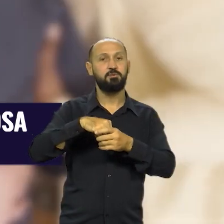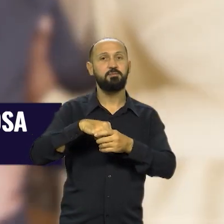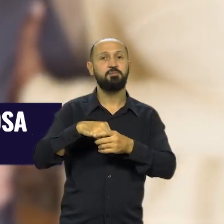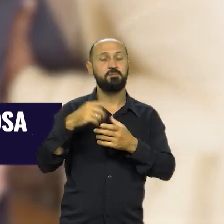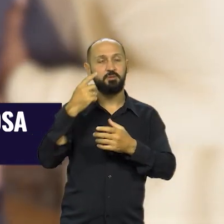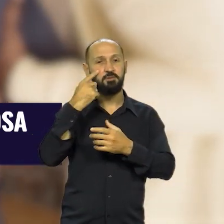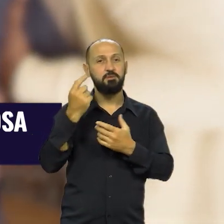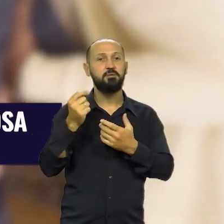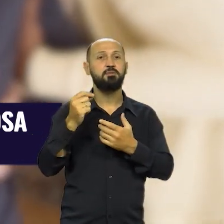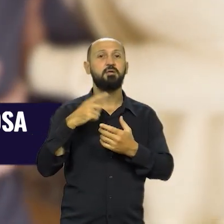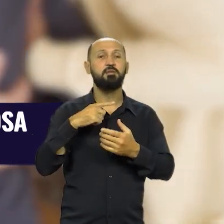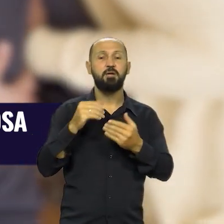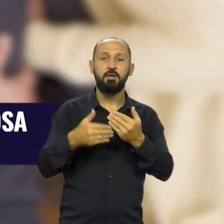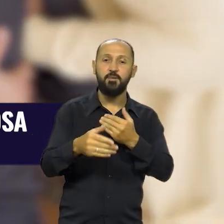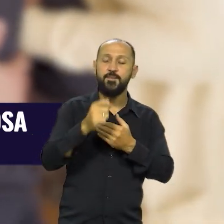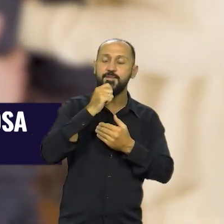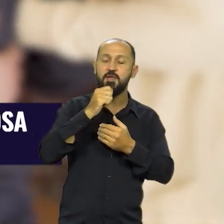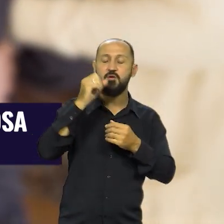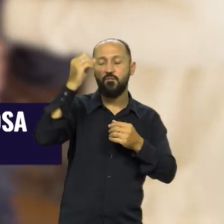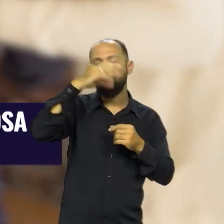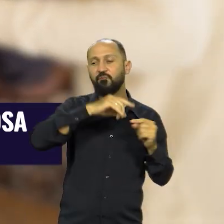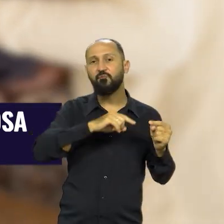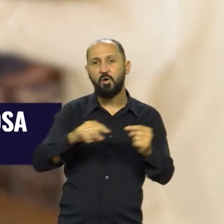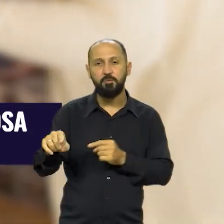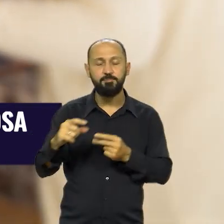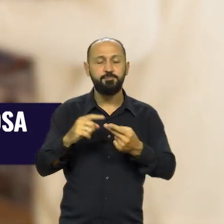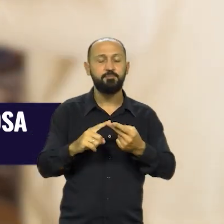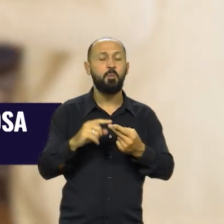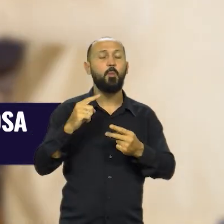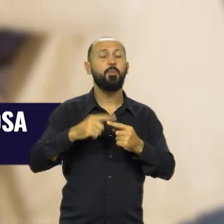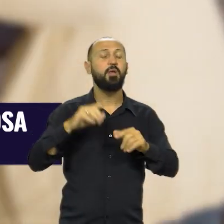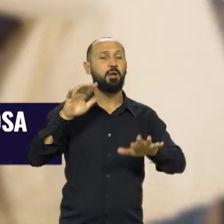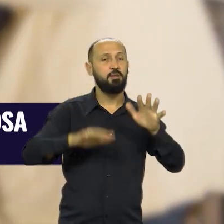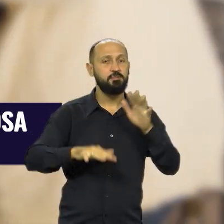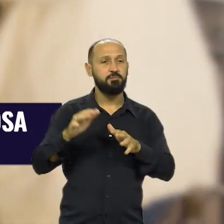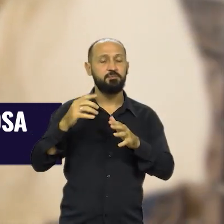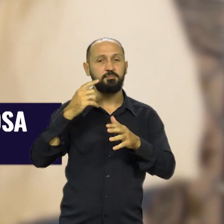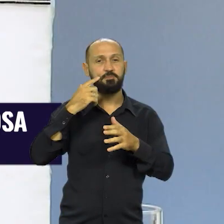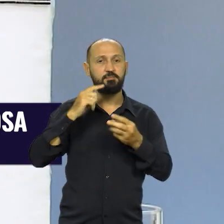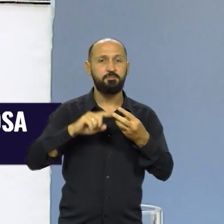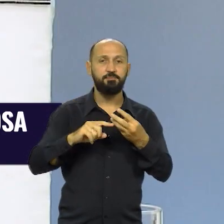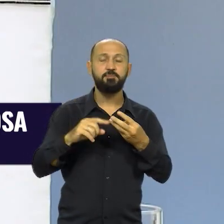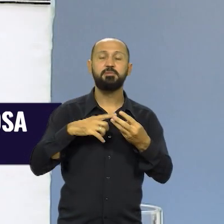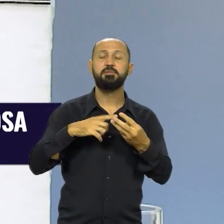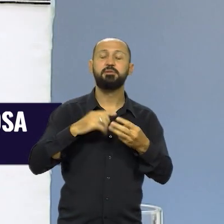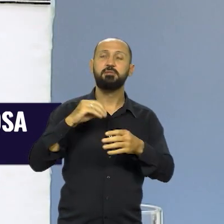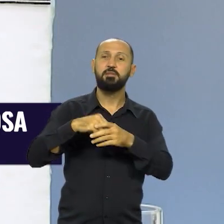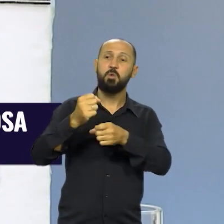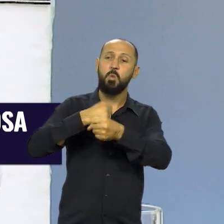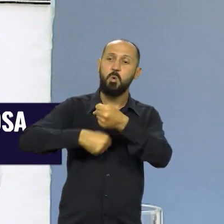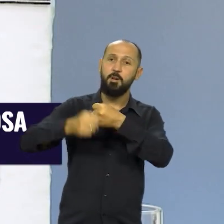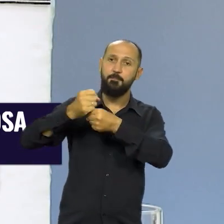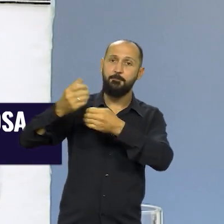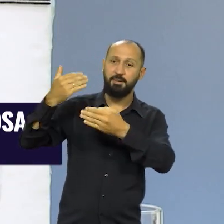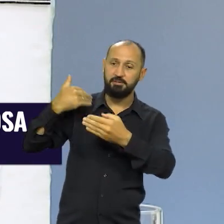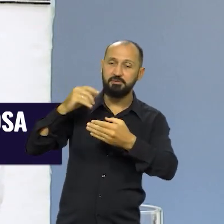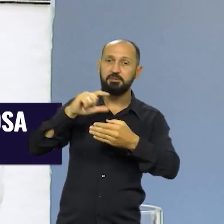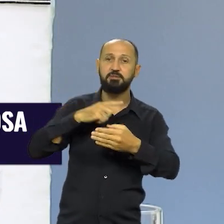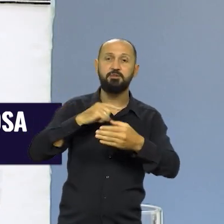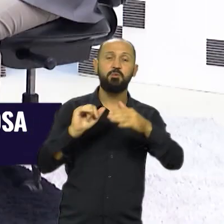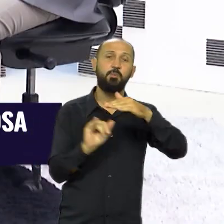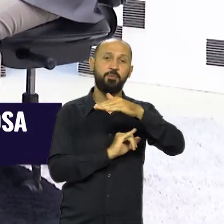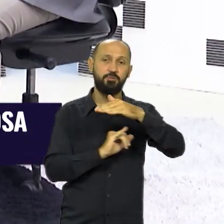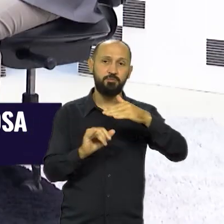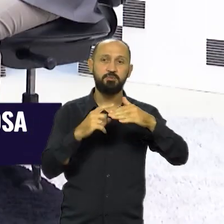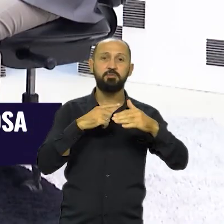nessas instituições também ocorrem violências. E que, por vezes, nós vimos aí, inclusive no ano